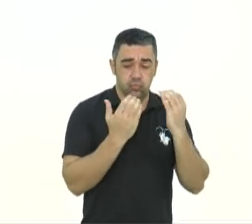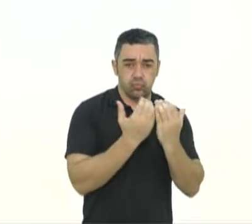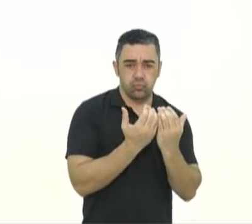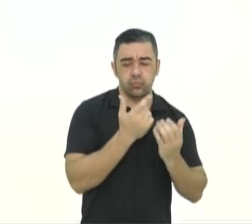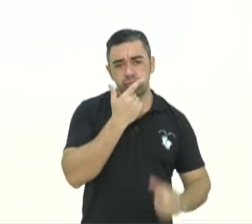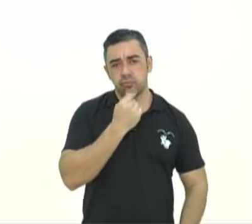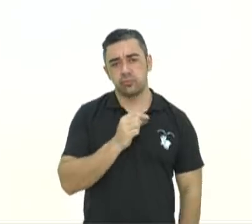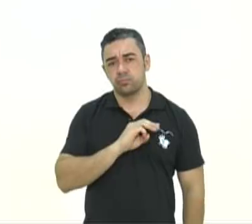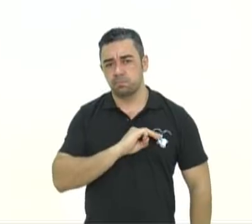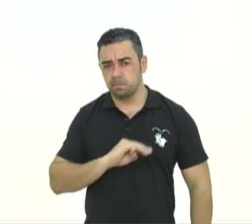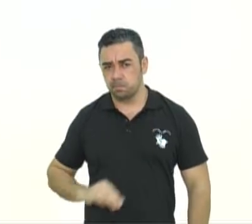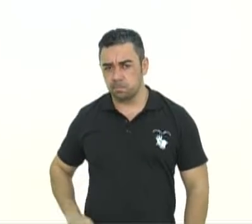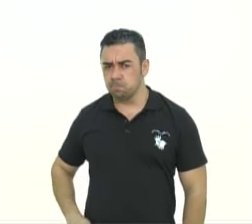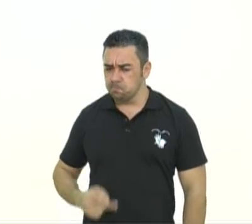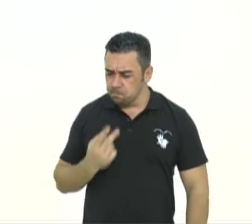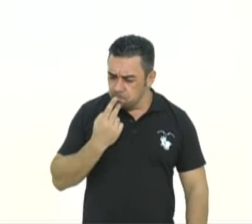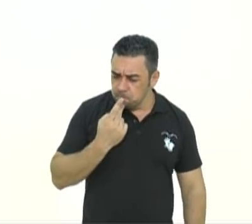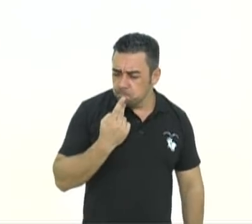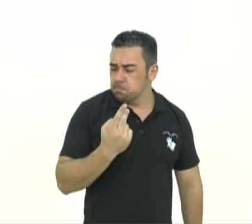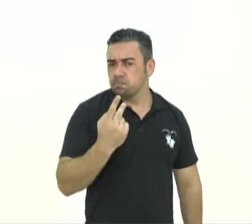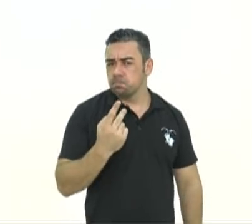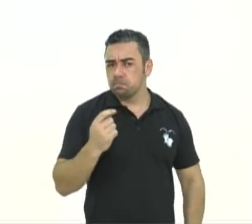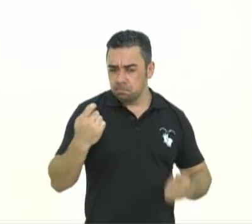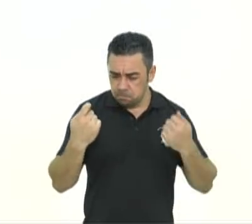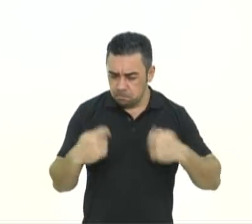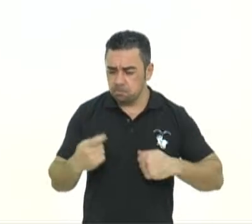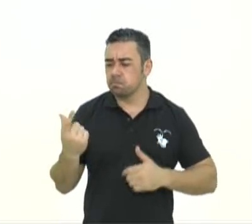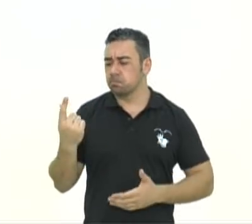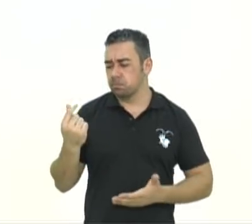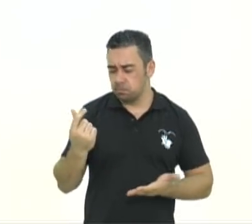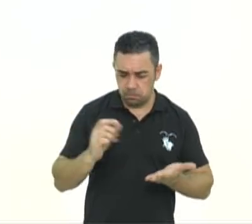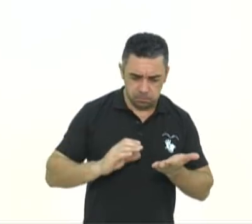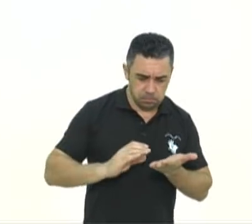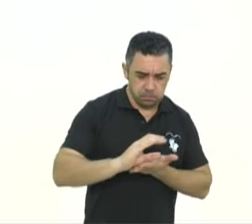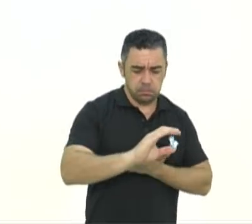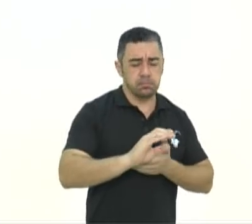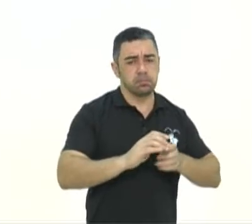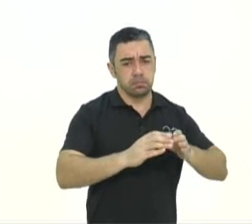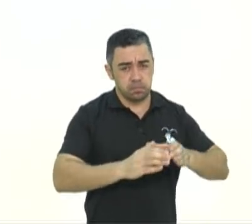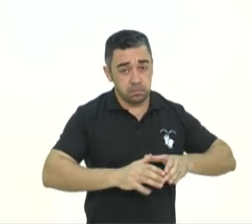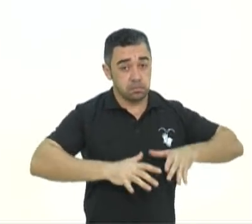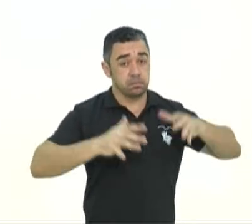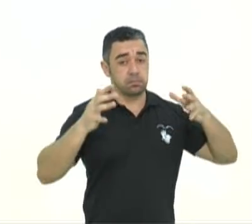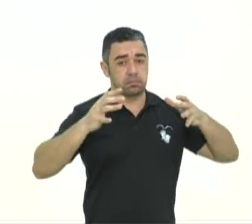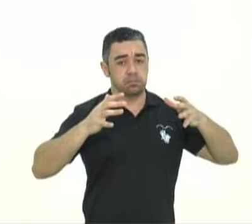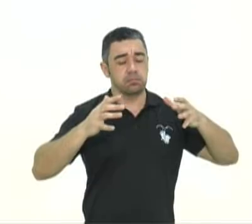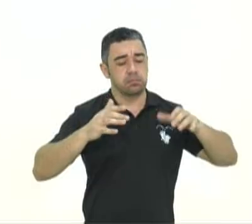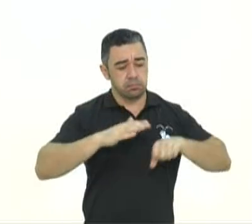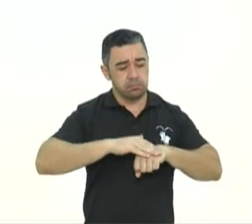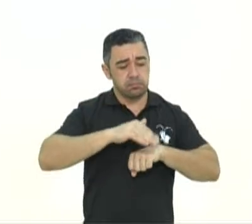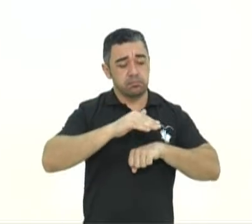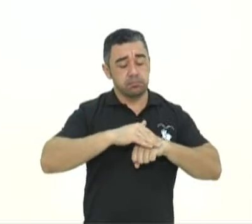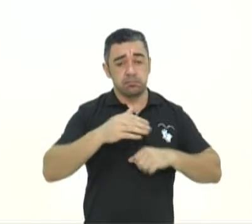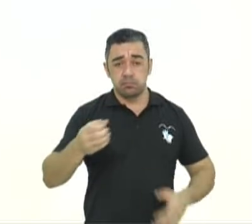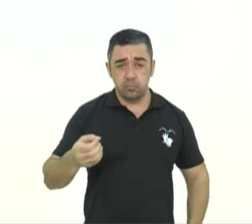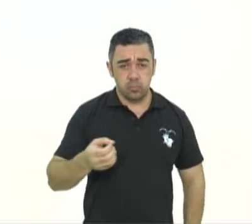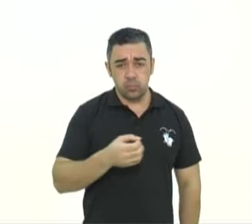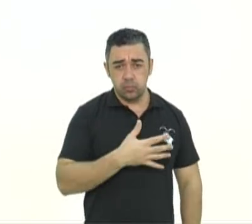ministro destacou que é preciso fazer investimentos para ampliar e modernizar o sistema